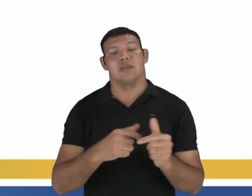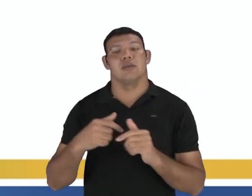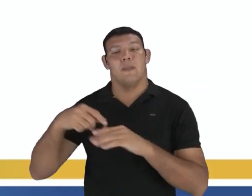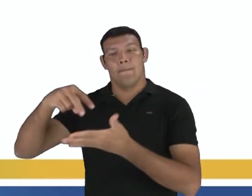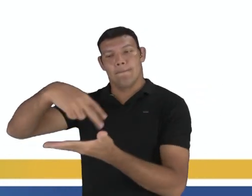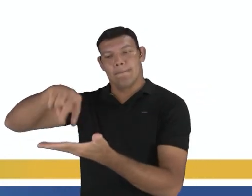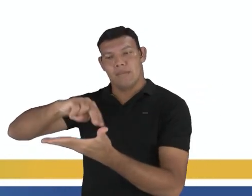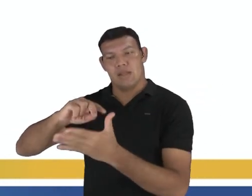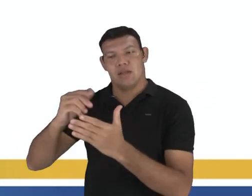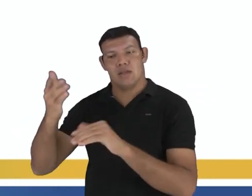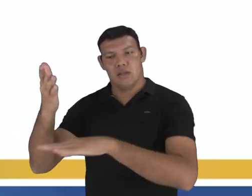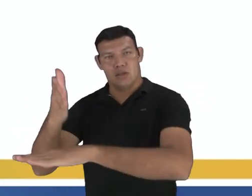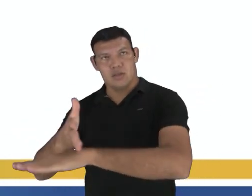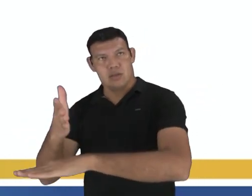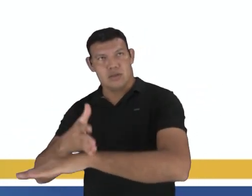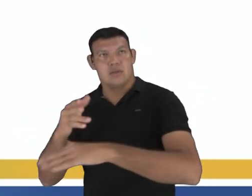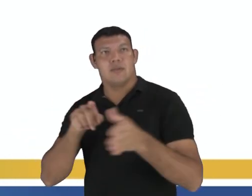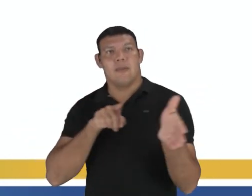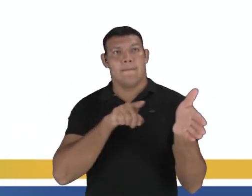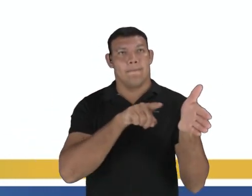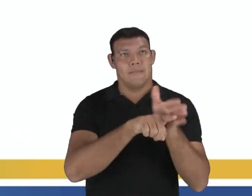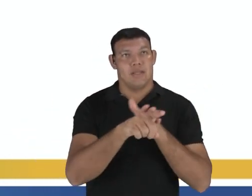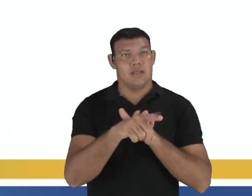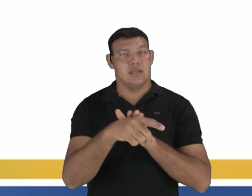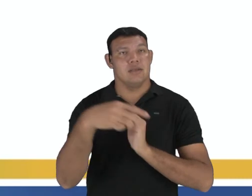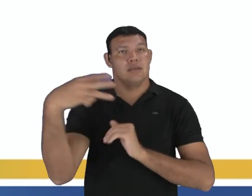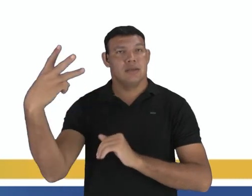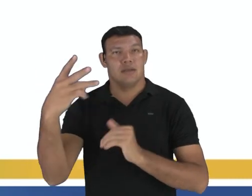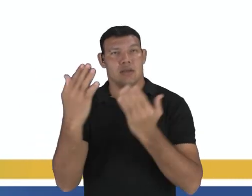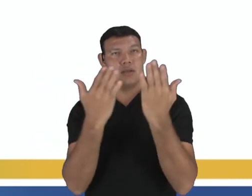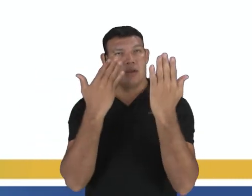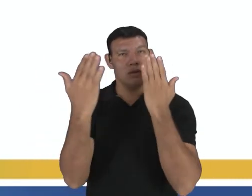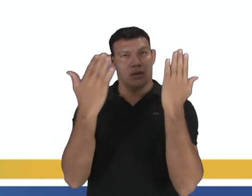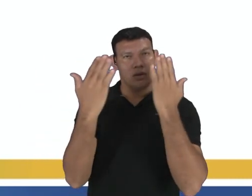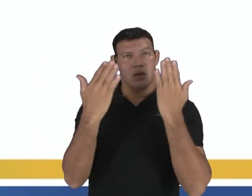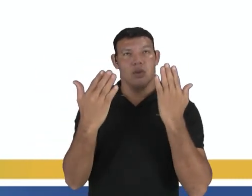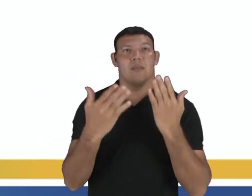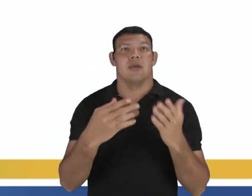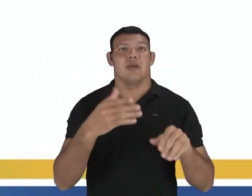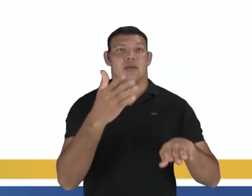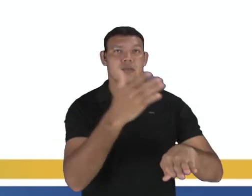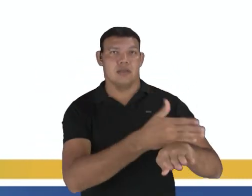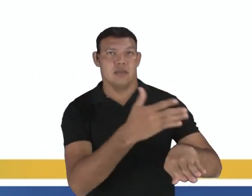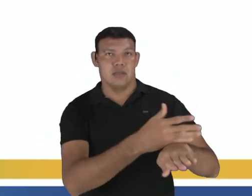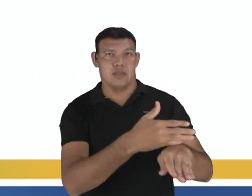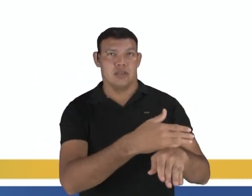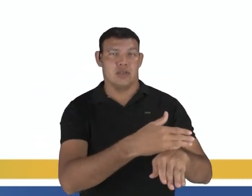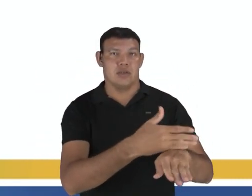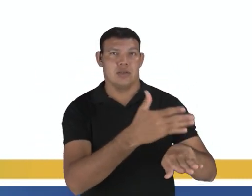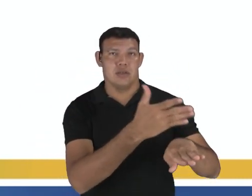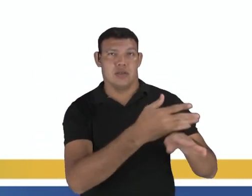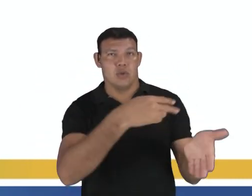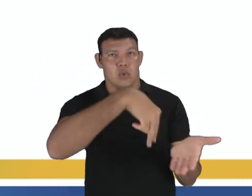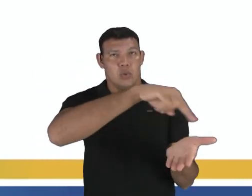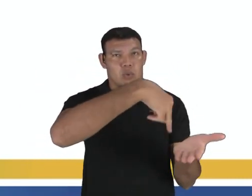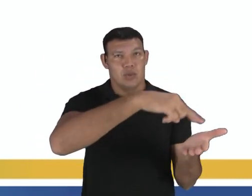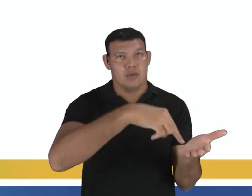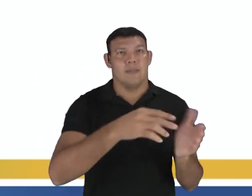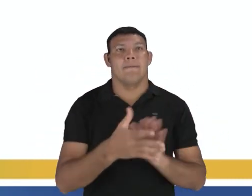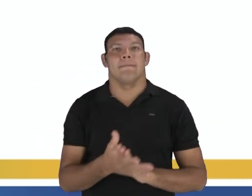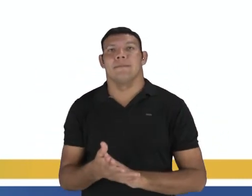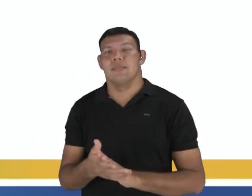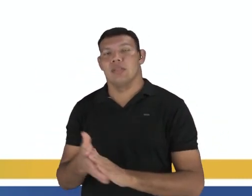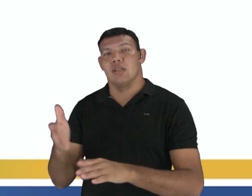a dança moderna. Compare, por fim, a dança moderna com a dança contemporânea e